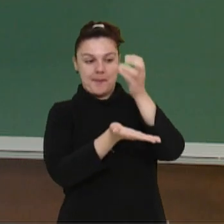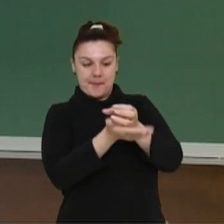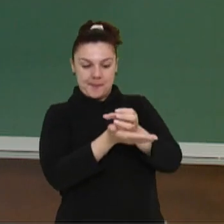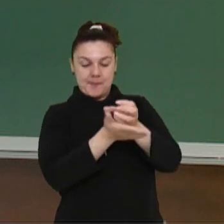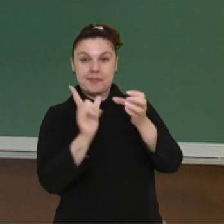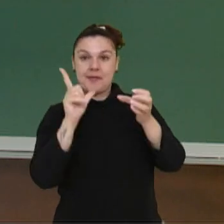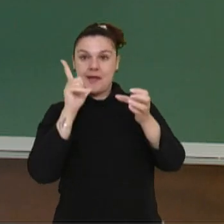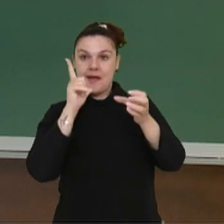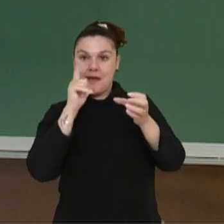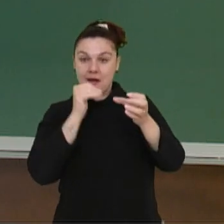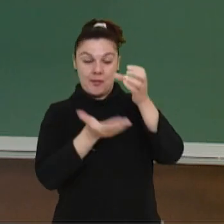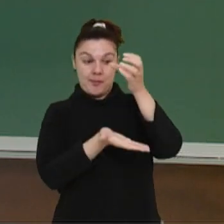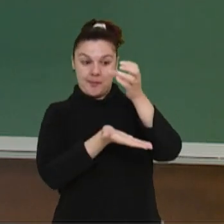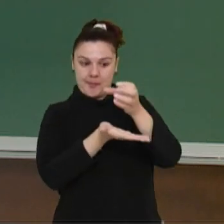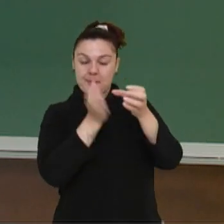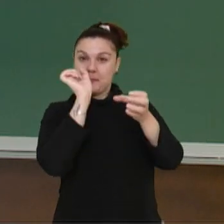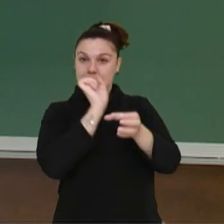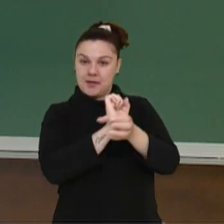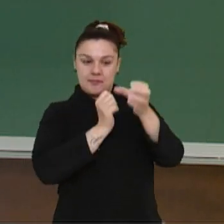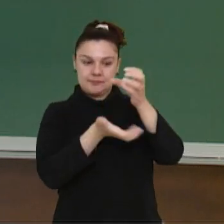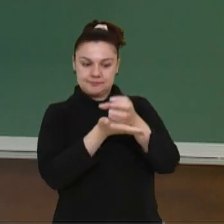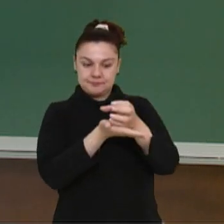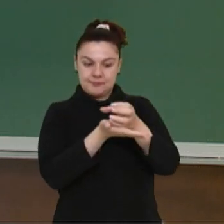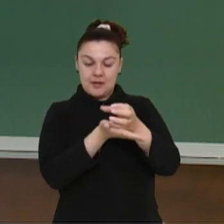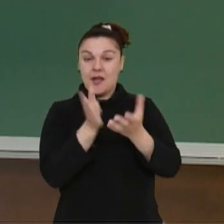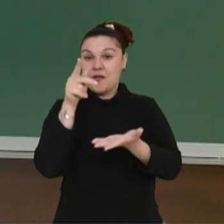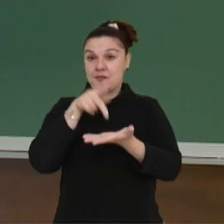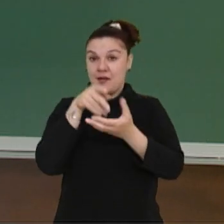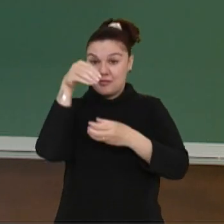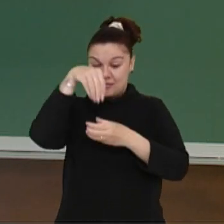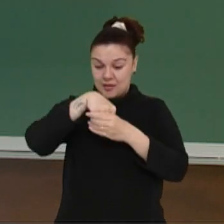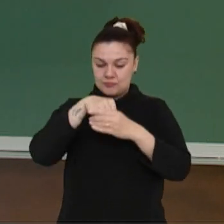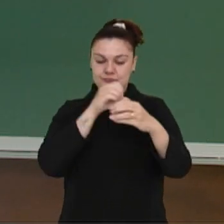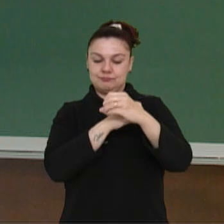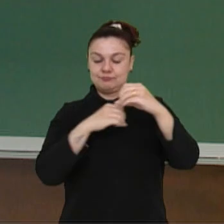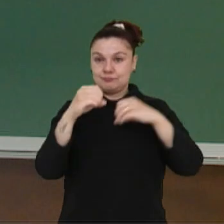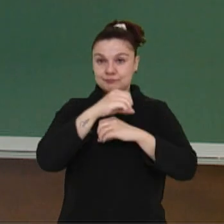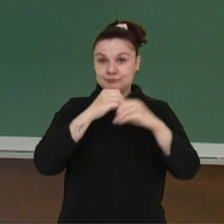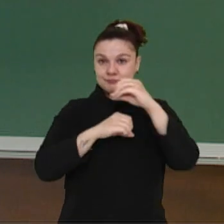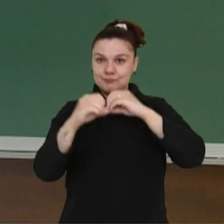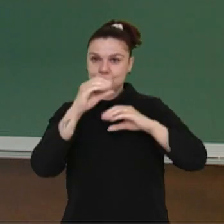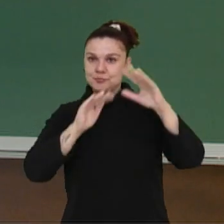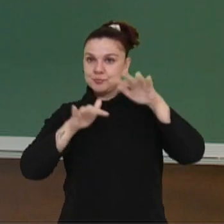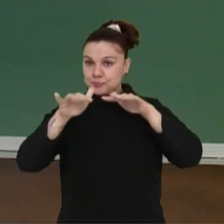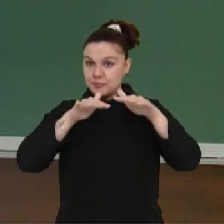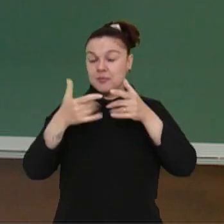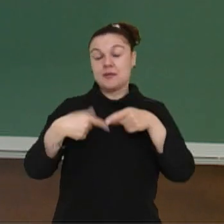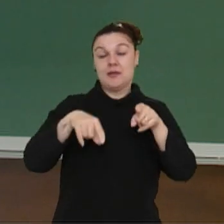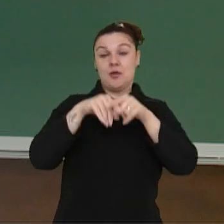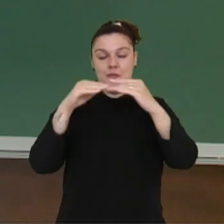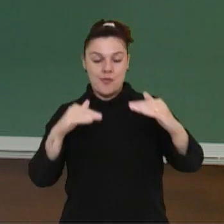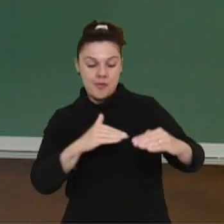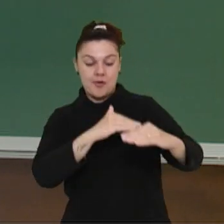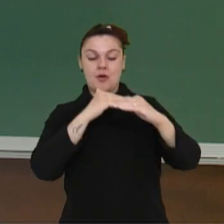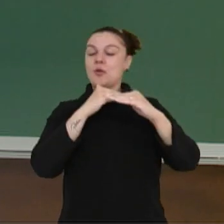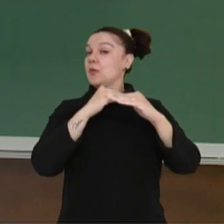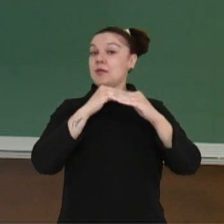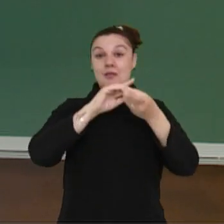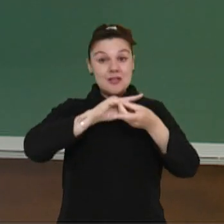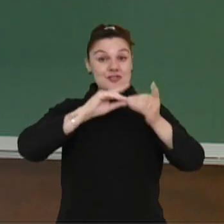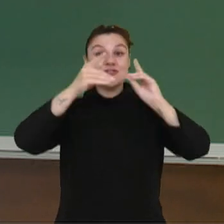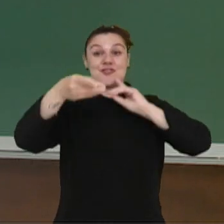o líquido lá, bem paradinho. Na verdade, as partículas estão em movimento. Então, o equilíbrio químico, ele é um equilíbrio